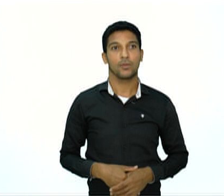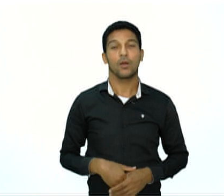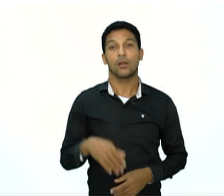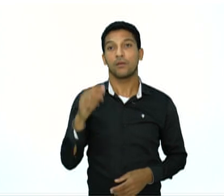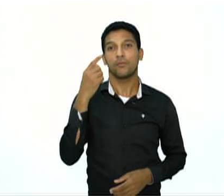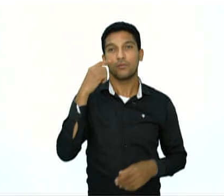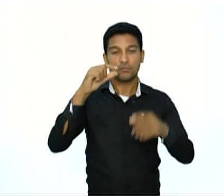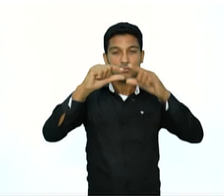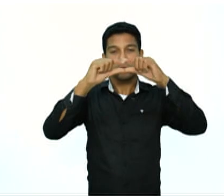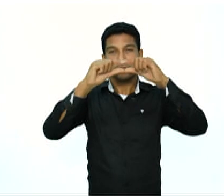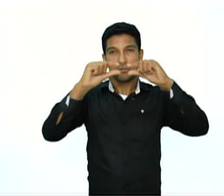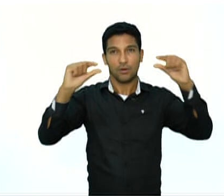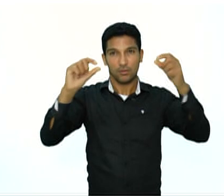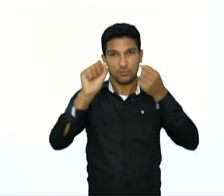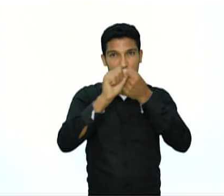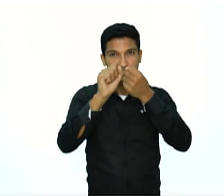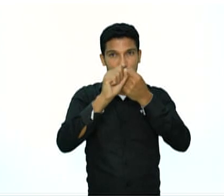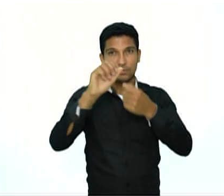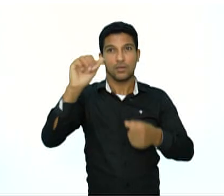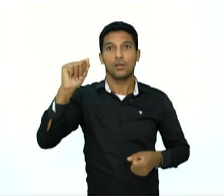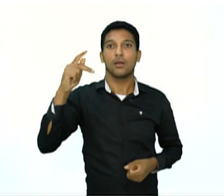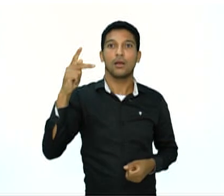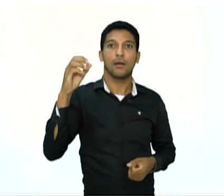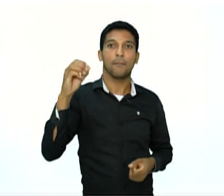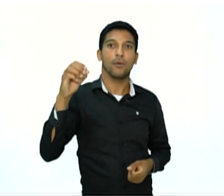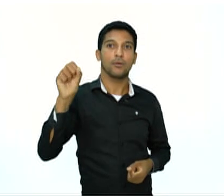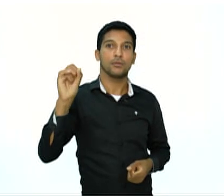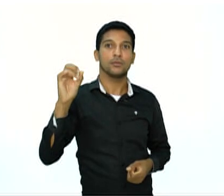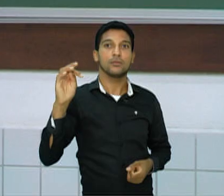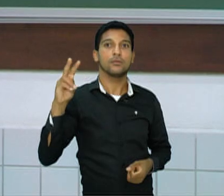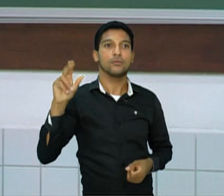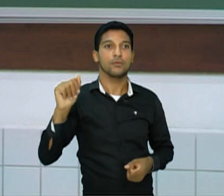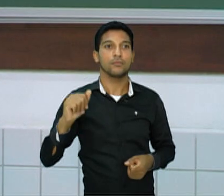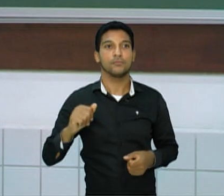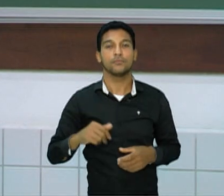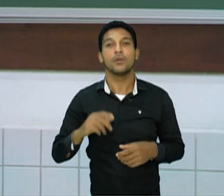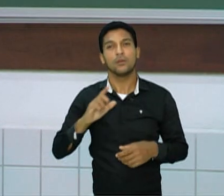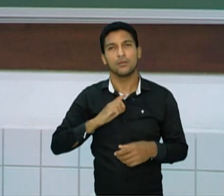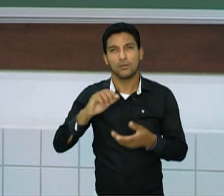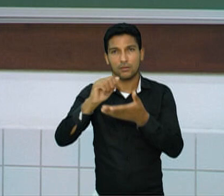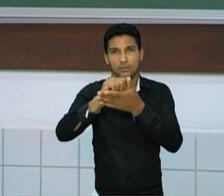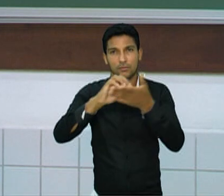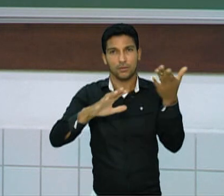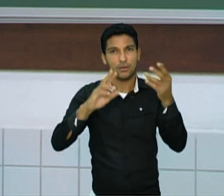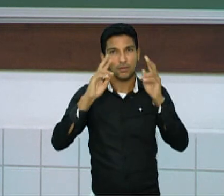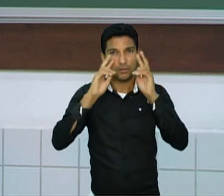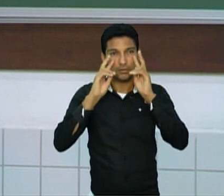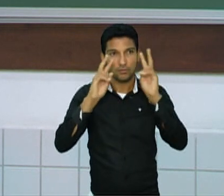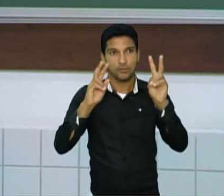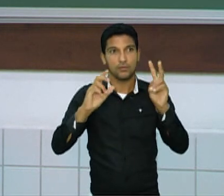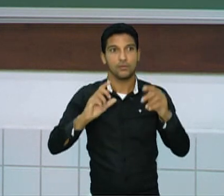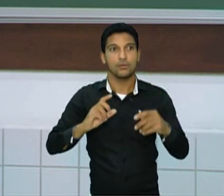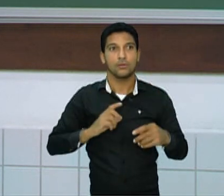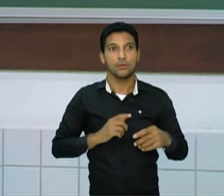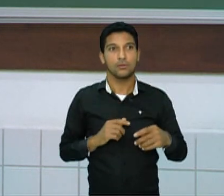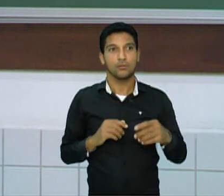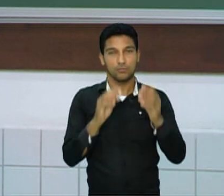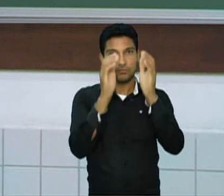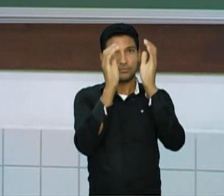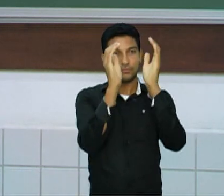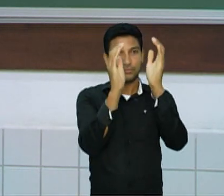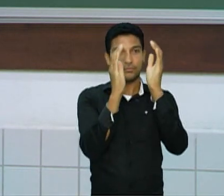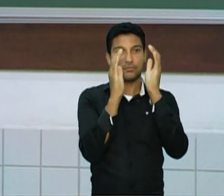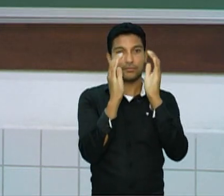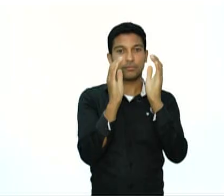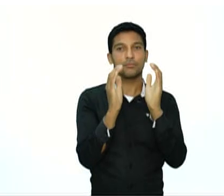uma informação verdadeira. Nós temos aqui um exercício bastante simples, tem 3 enunciados e você vai ter